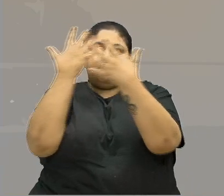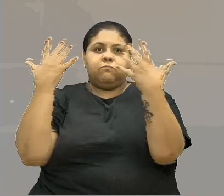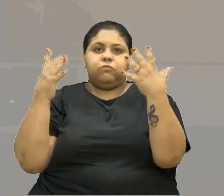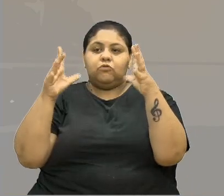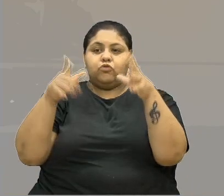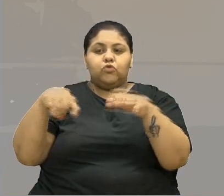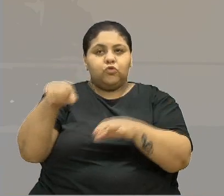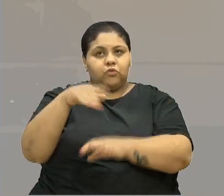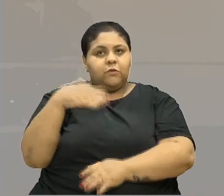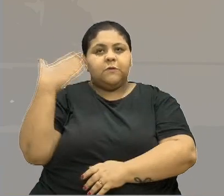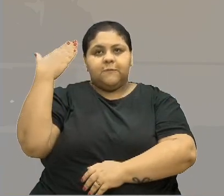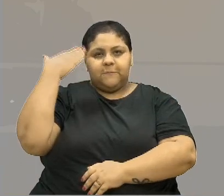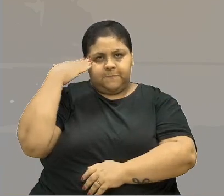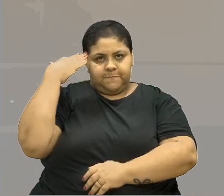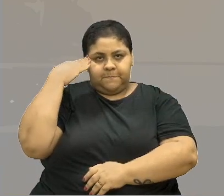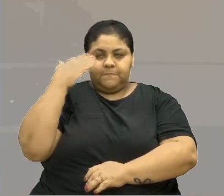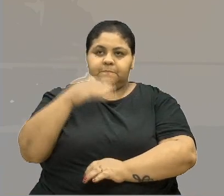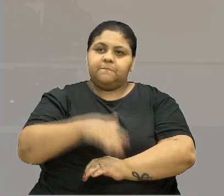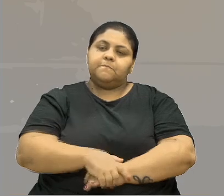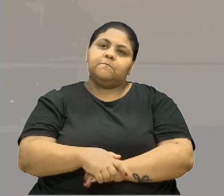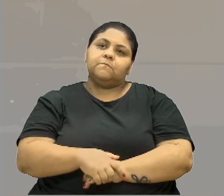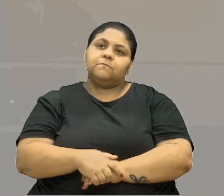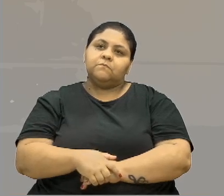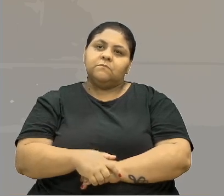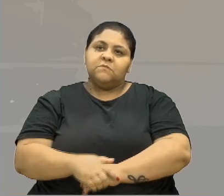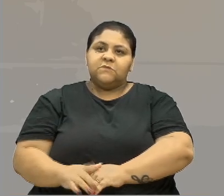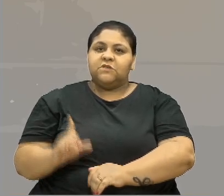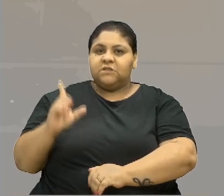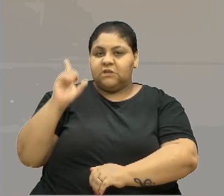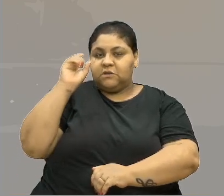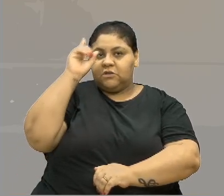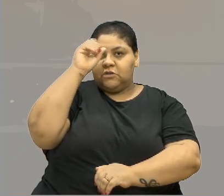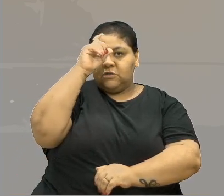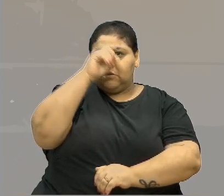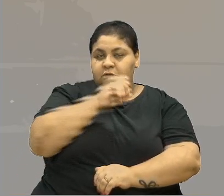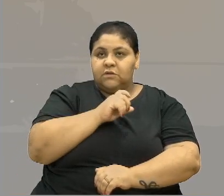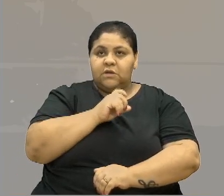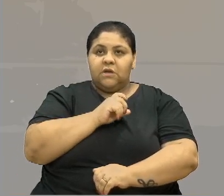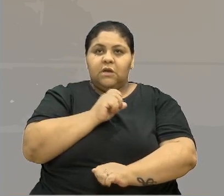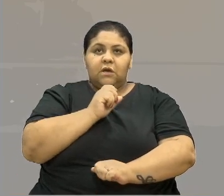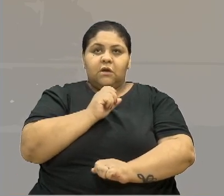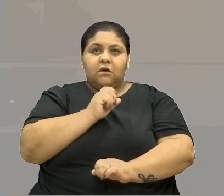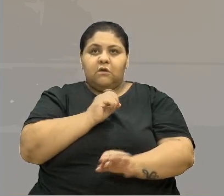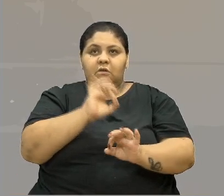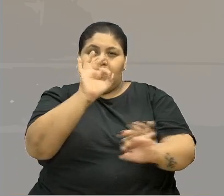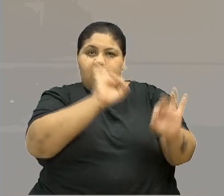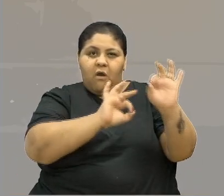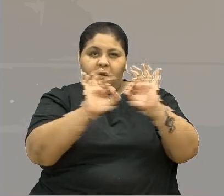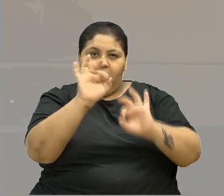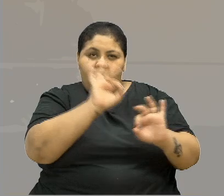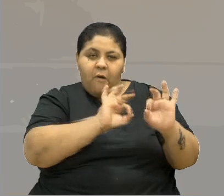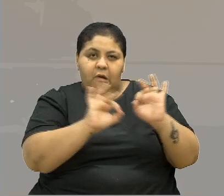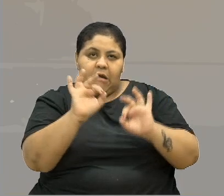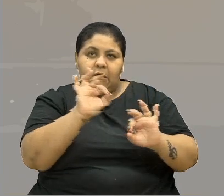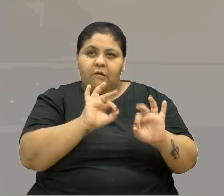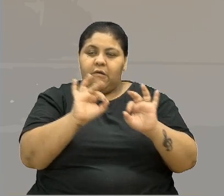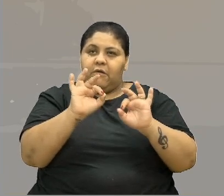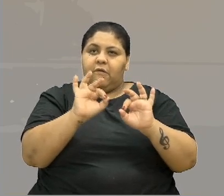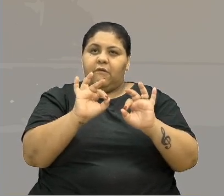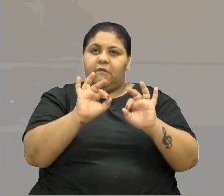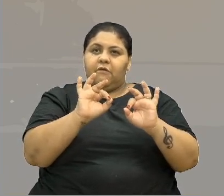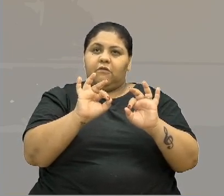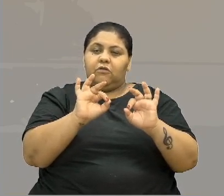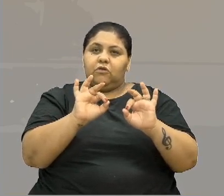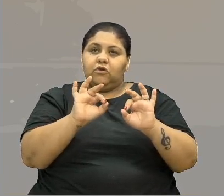nós sabemos da grande dificuldade que é gerir, proporcionar, através